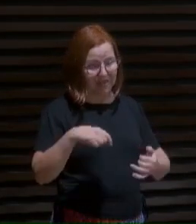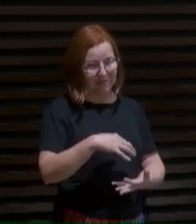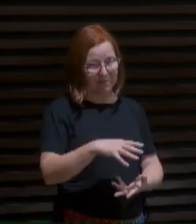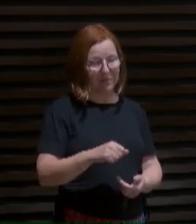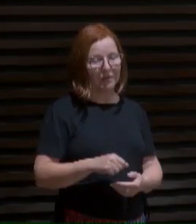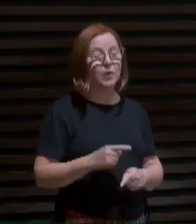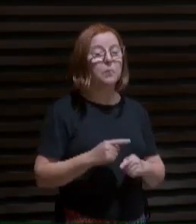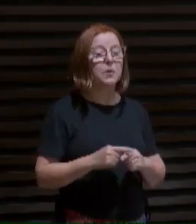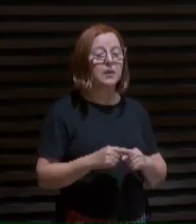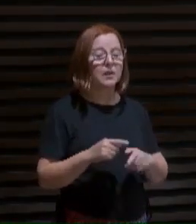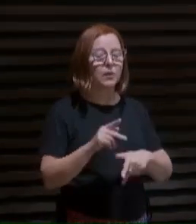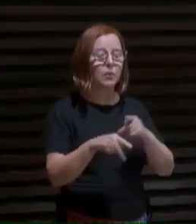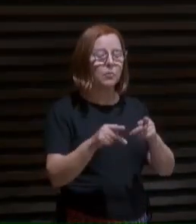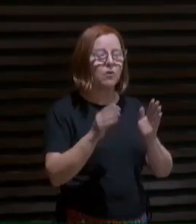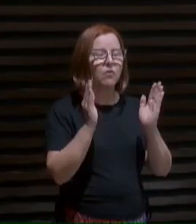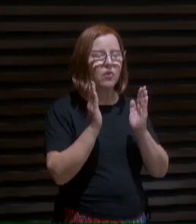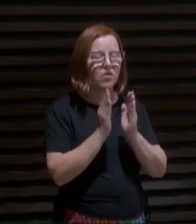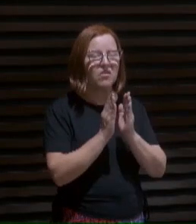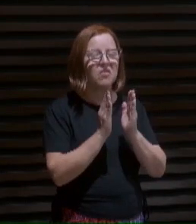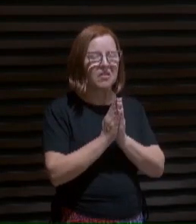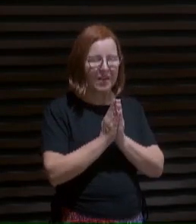Porque o povo orava e ora.